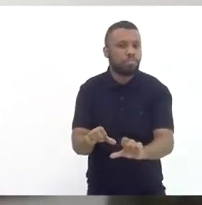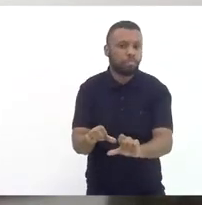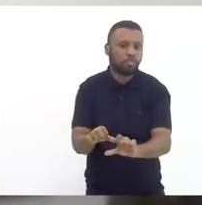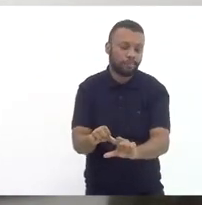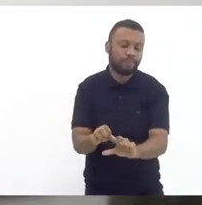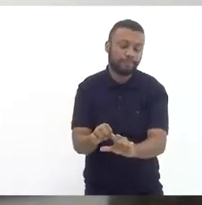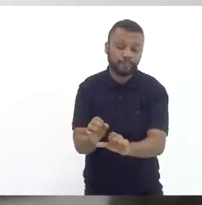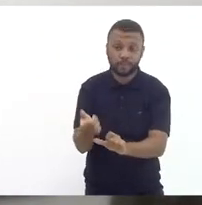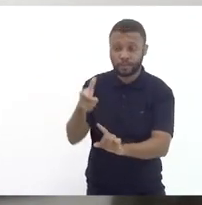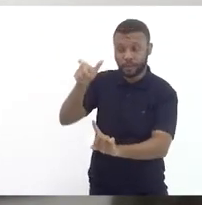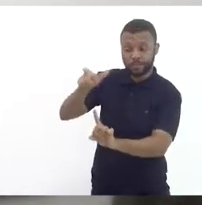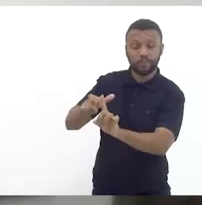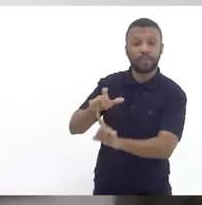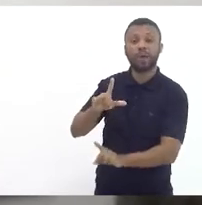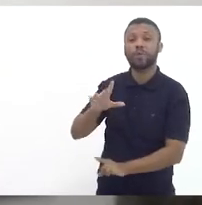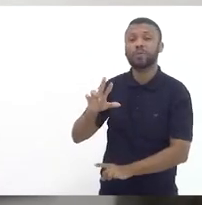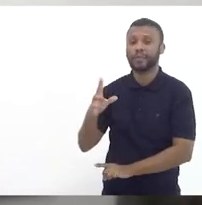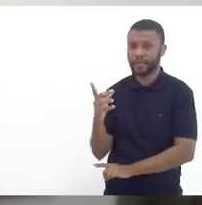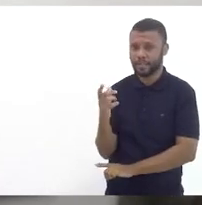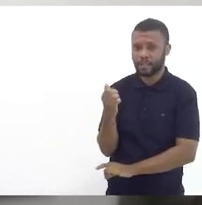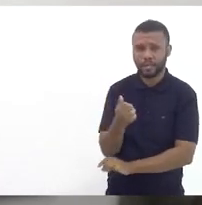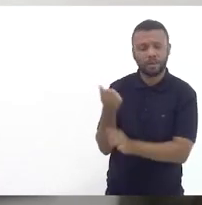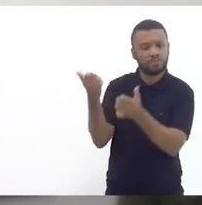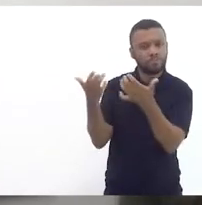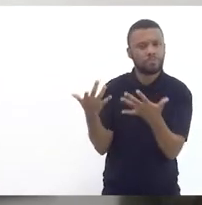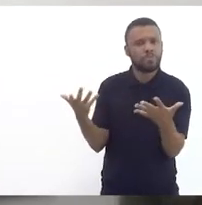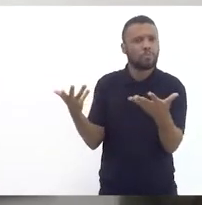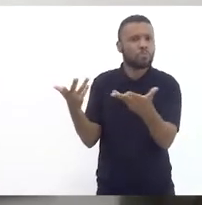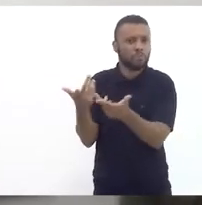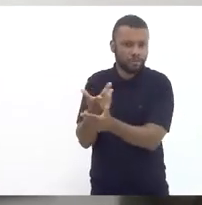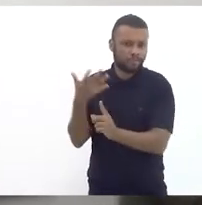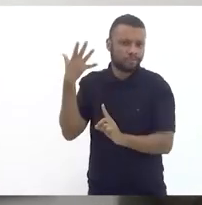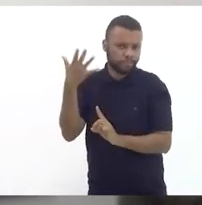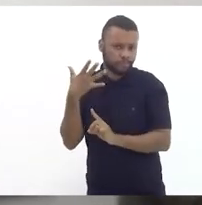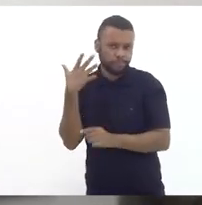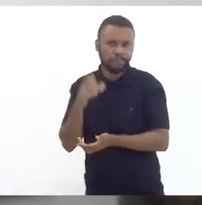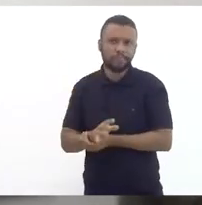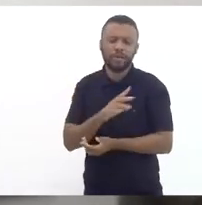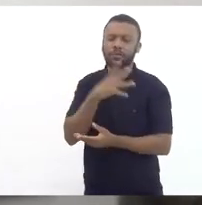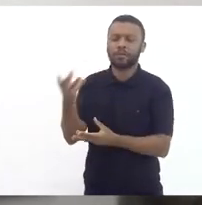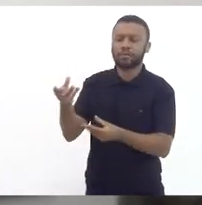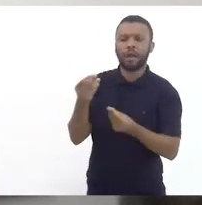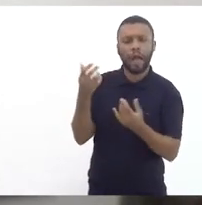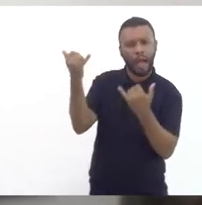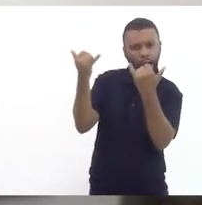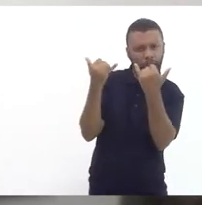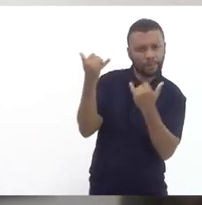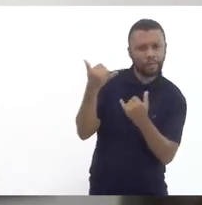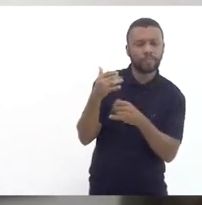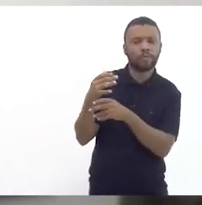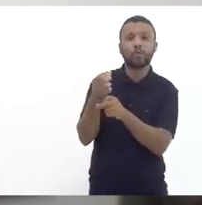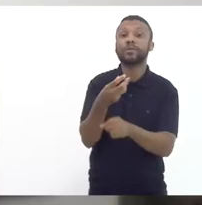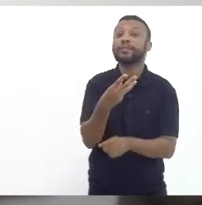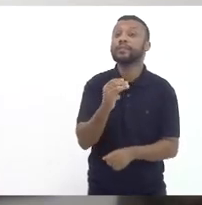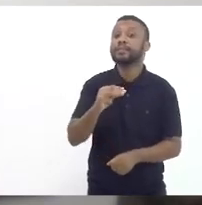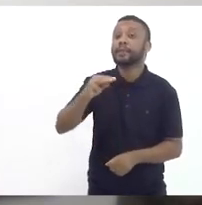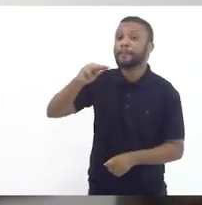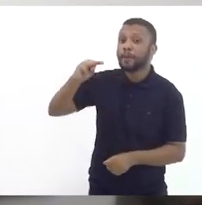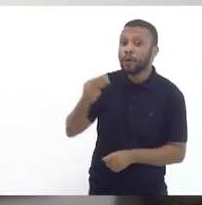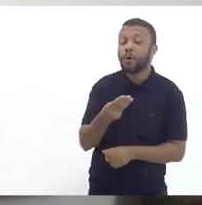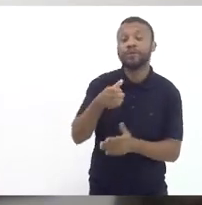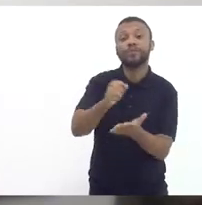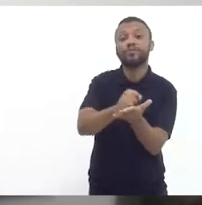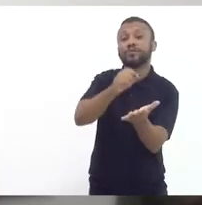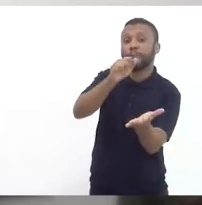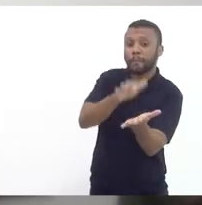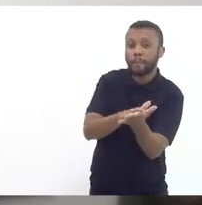foi muito feliz nesse sentido. Quando a gente vai olhar pelas informações que chegam aqui, 30 milhões de multas, apenas se